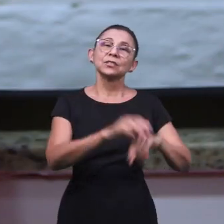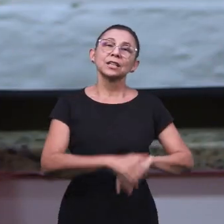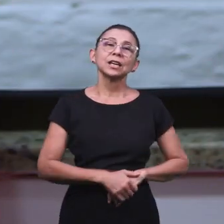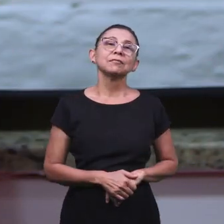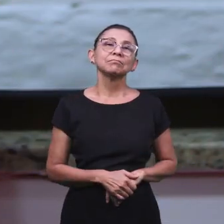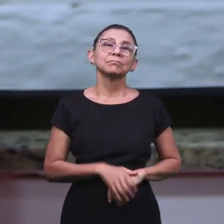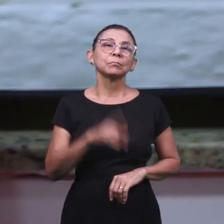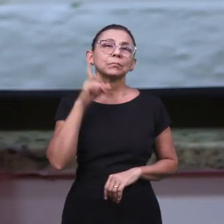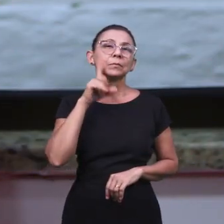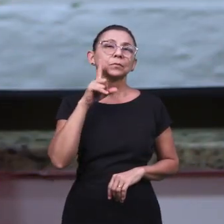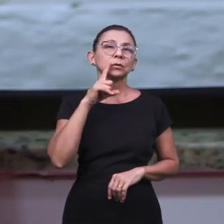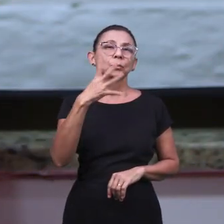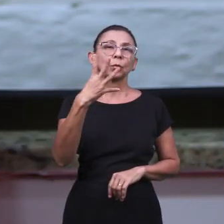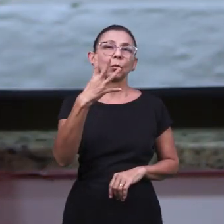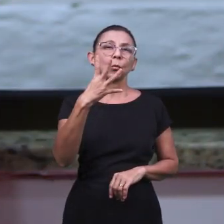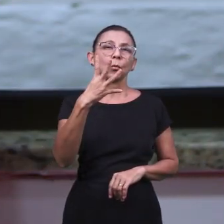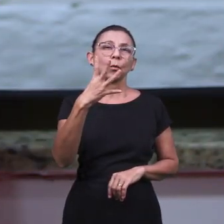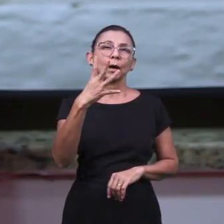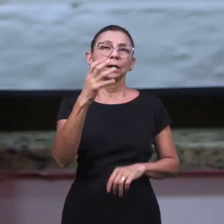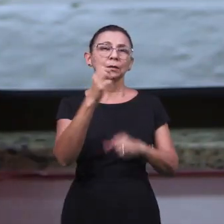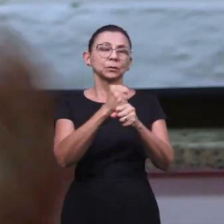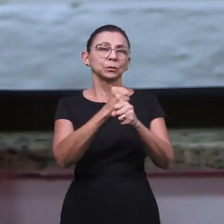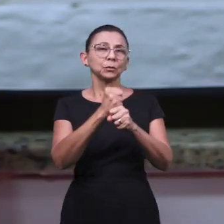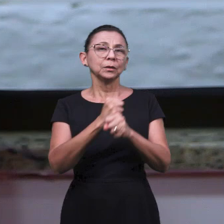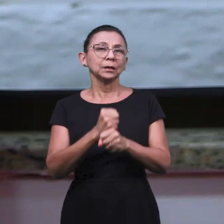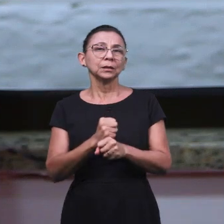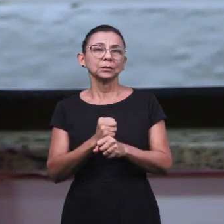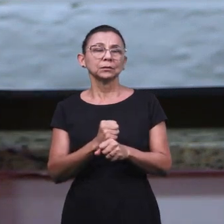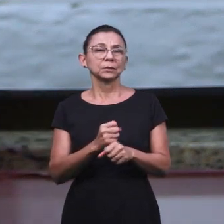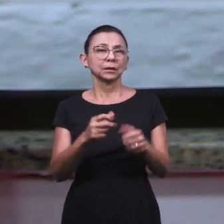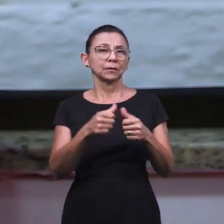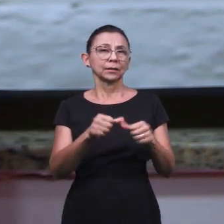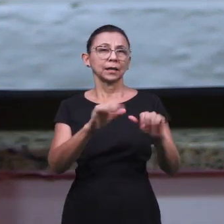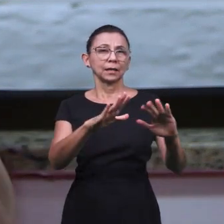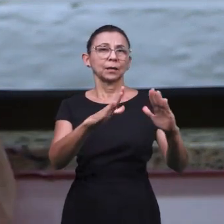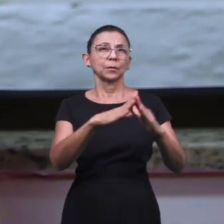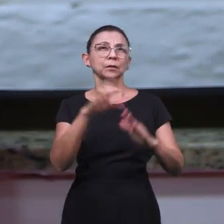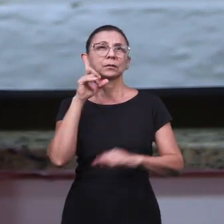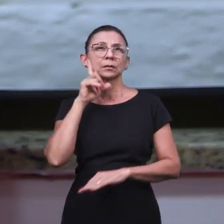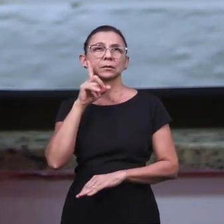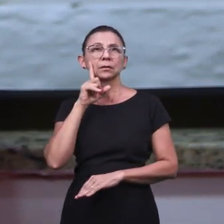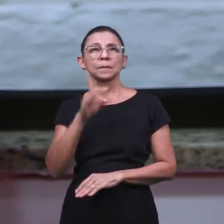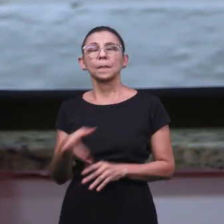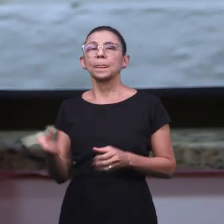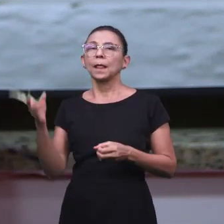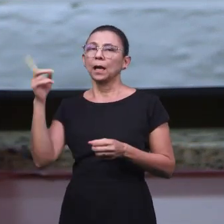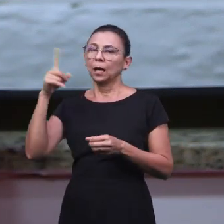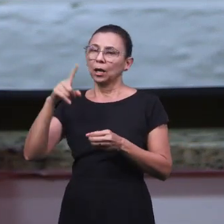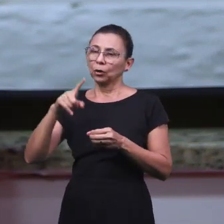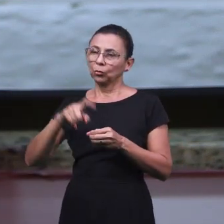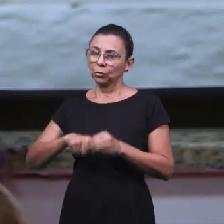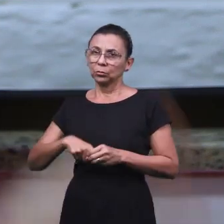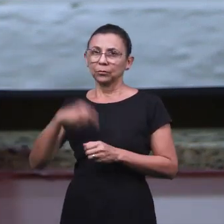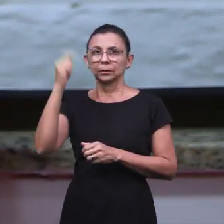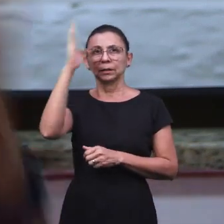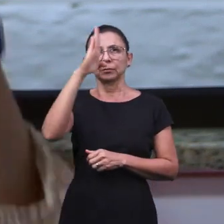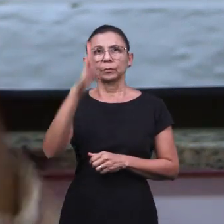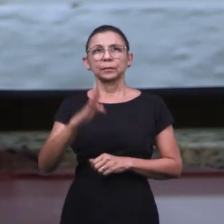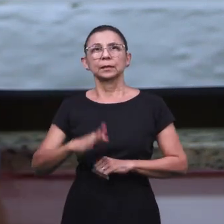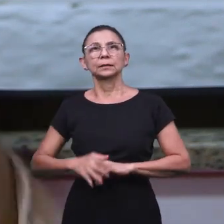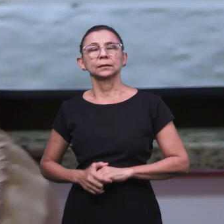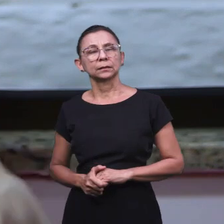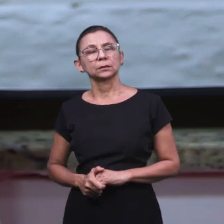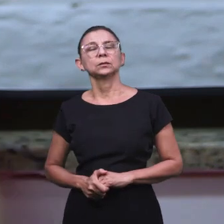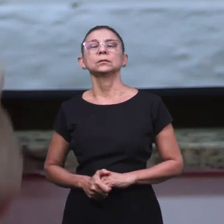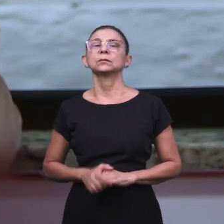eu voltei tudo de novo, porque então eu era organista, agora doutora, tal, né? Tudo, quer fazer regência, porque